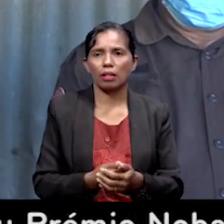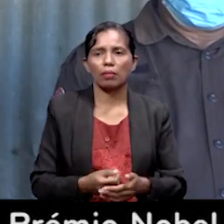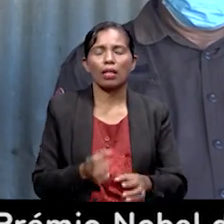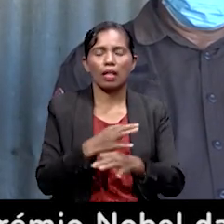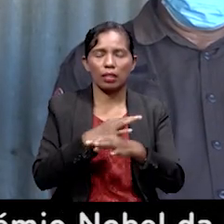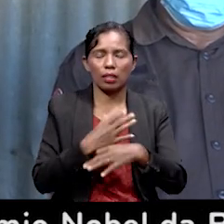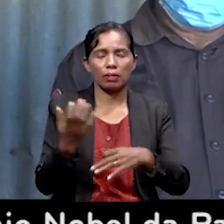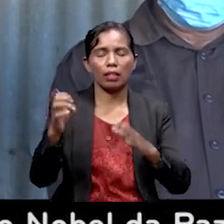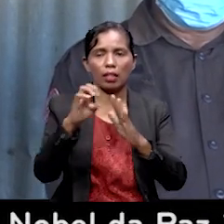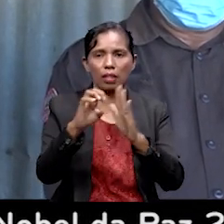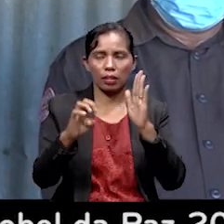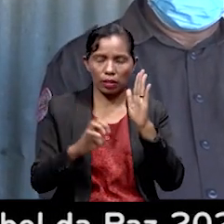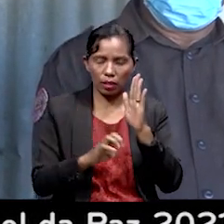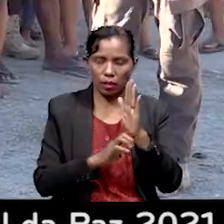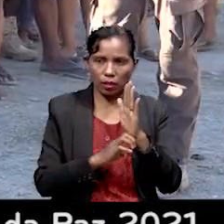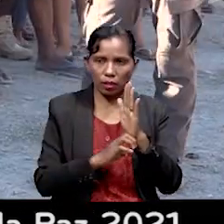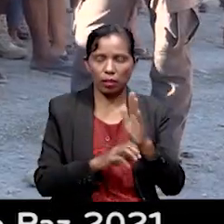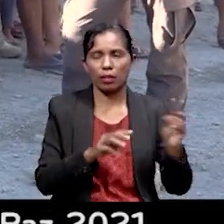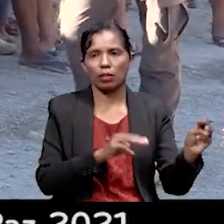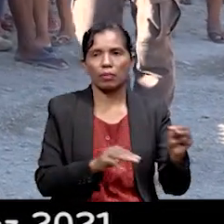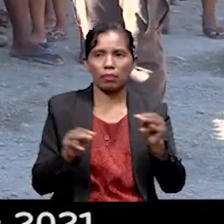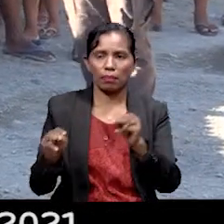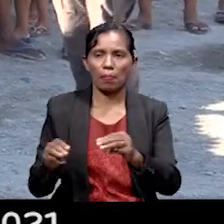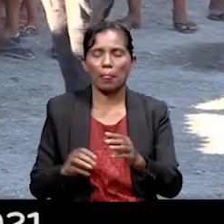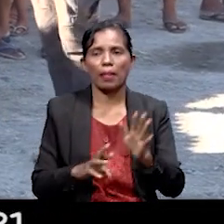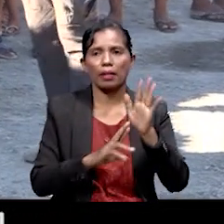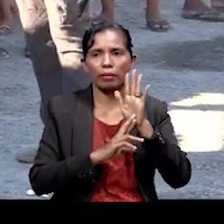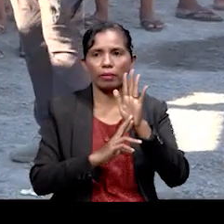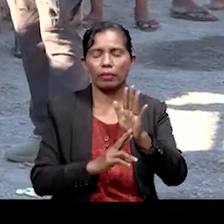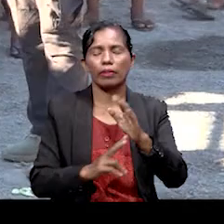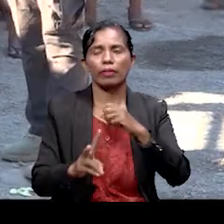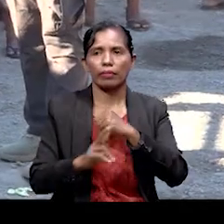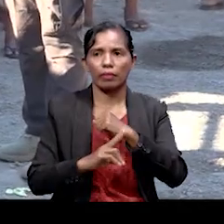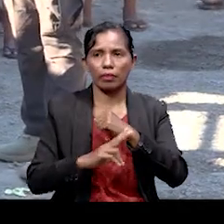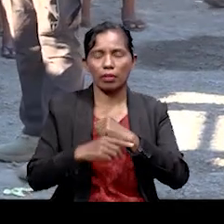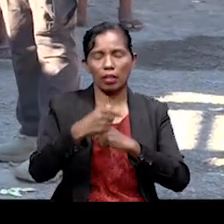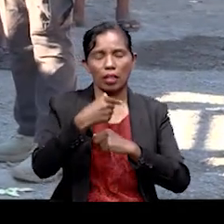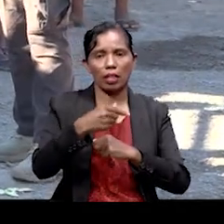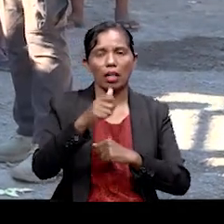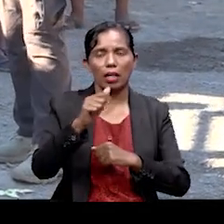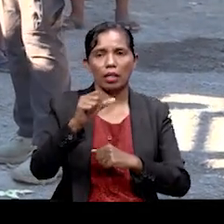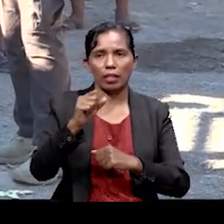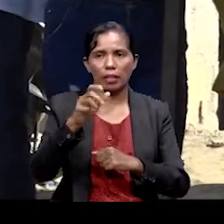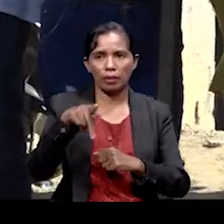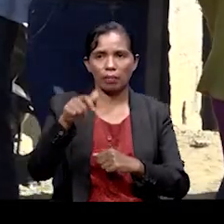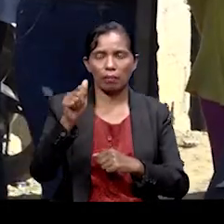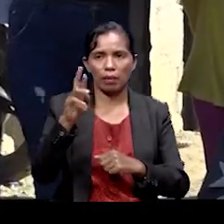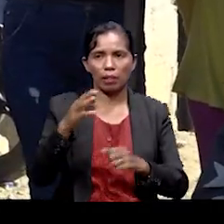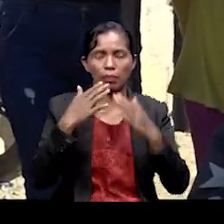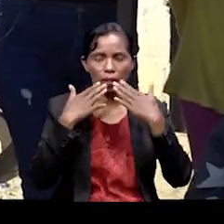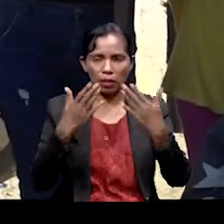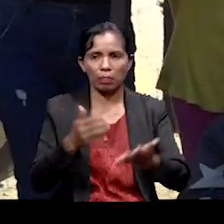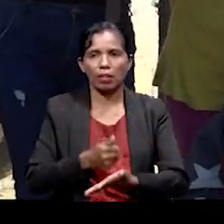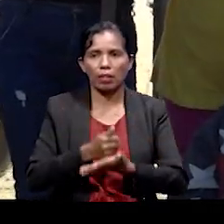itene estado nemos, nia kondisang muda. Representante vítima Gaspar Guterres agradece ba apoio ne, tamba